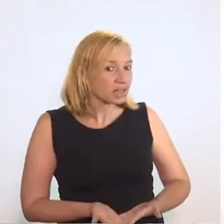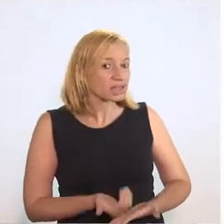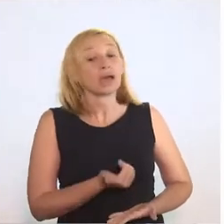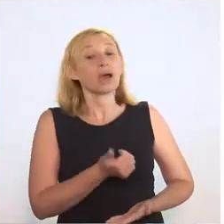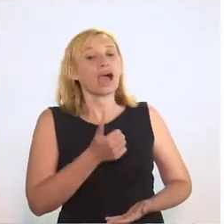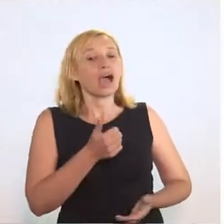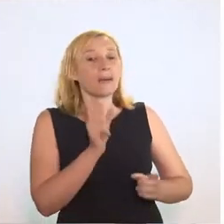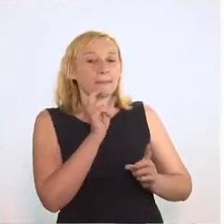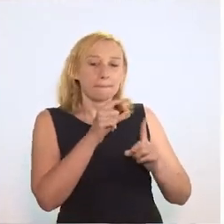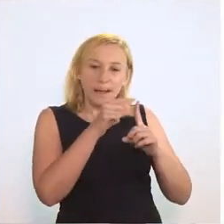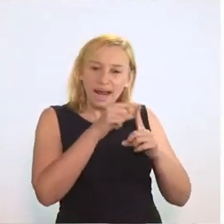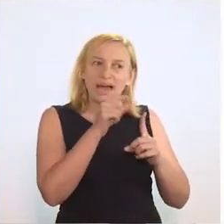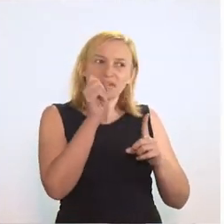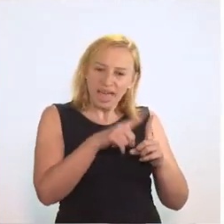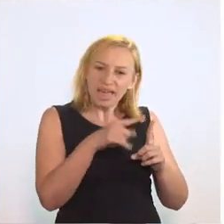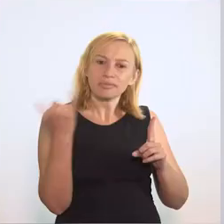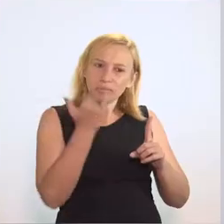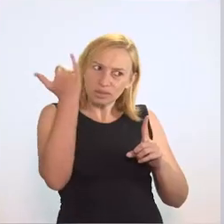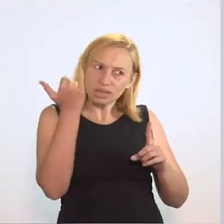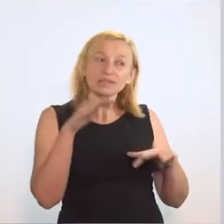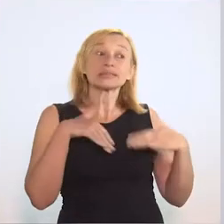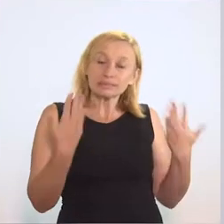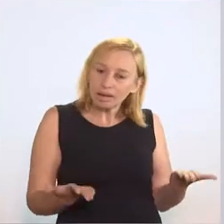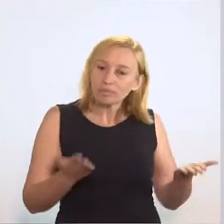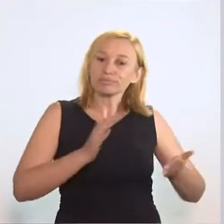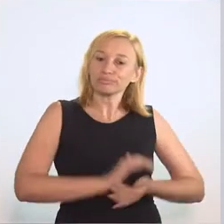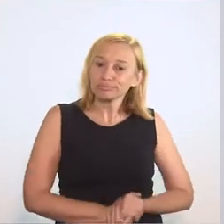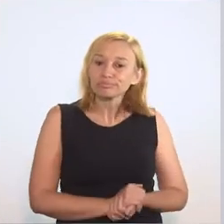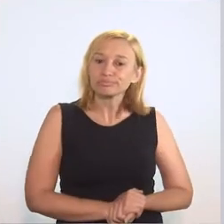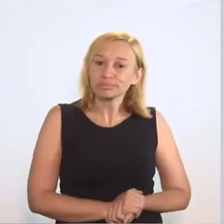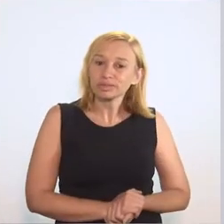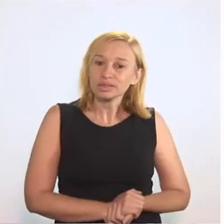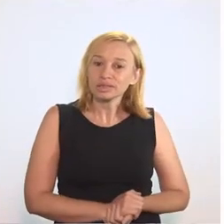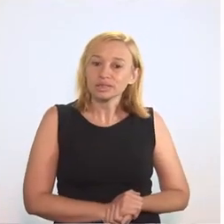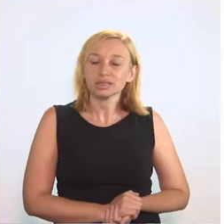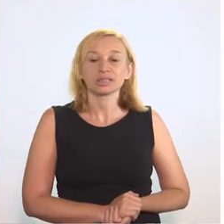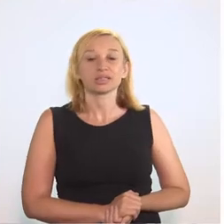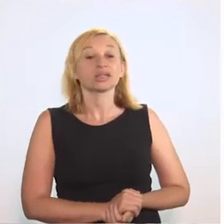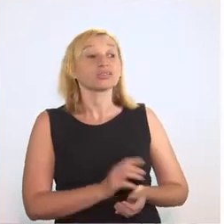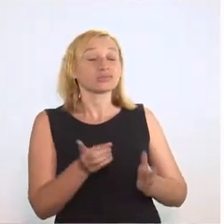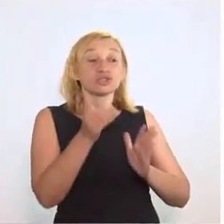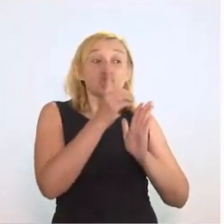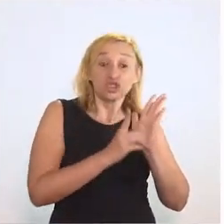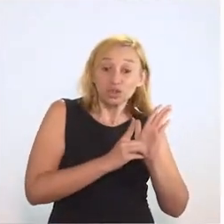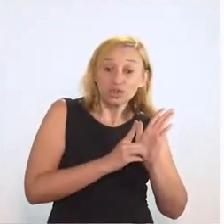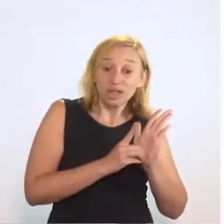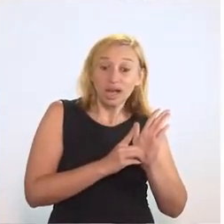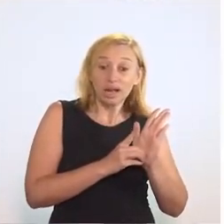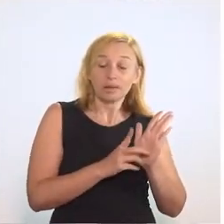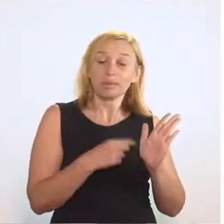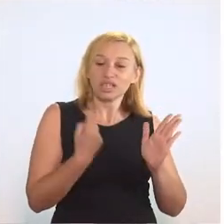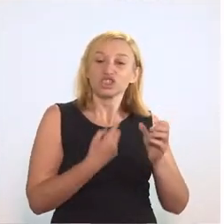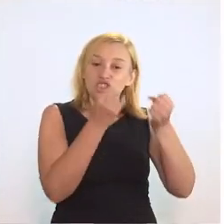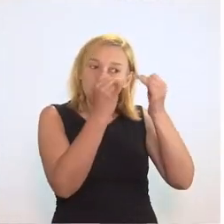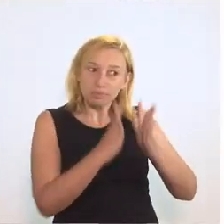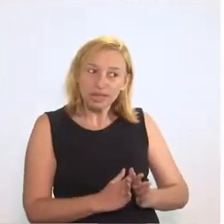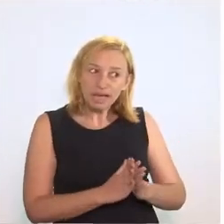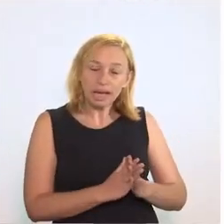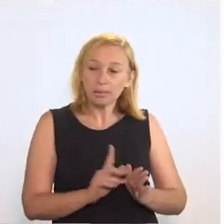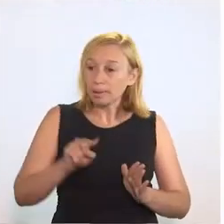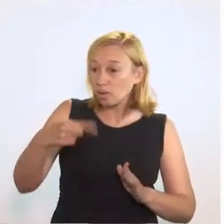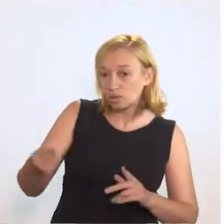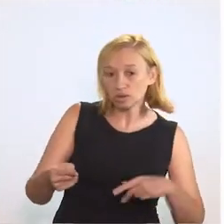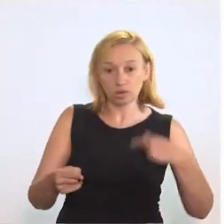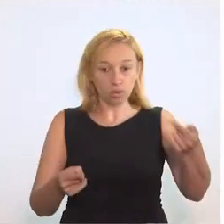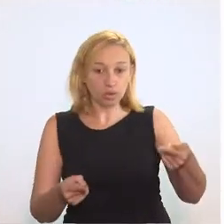assim, mas palavras não são importantes? Palavras uau, não têm sentido. Uau, muito legal. A gente não coloca isso no dicionário pra gente explicar para